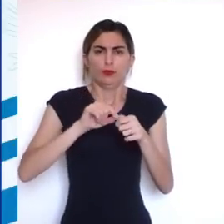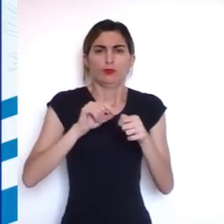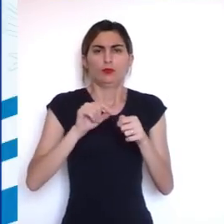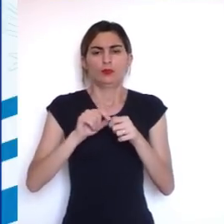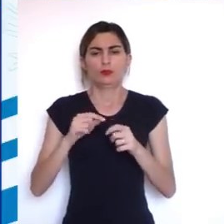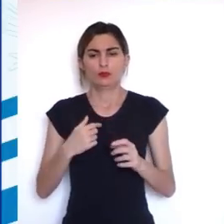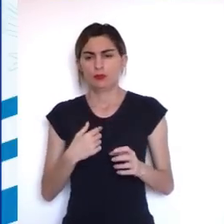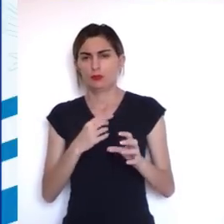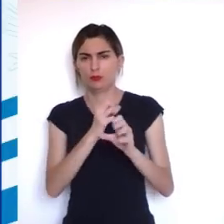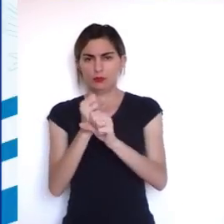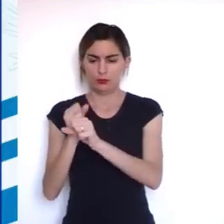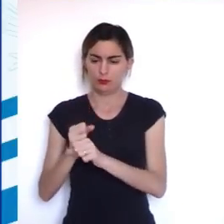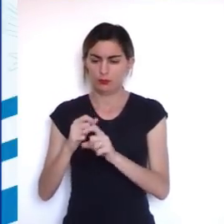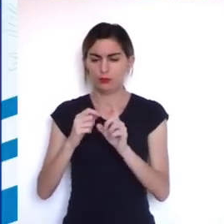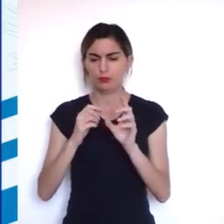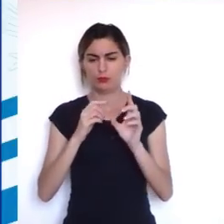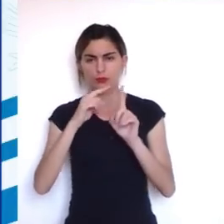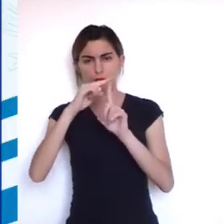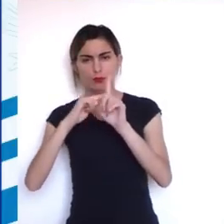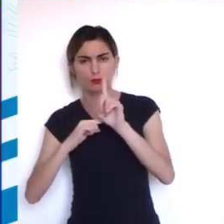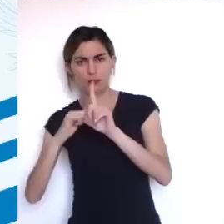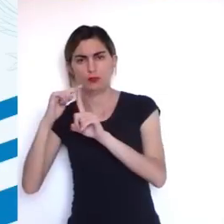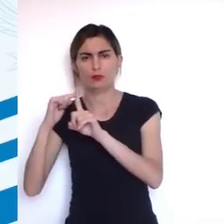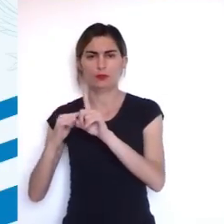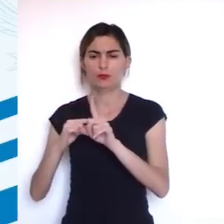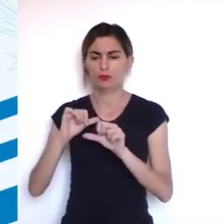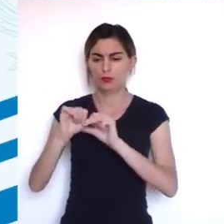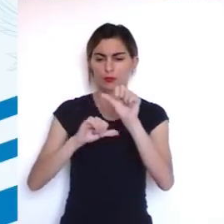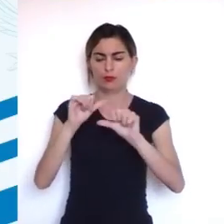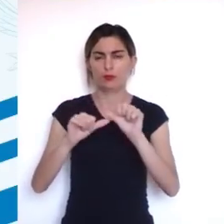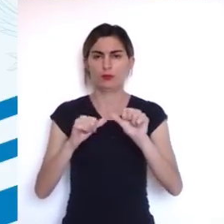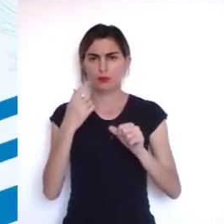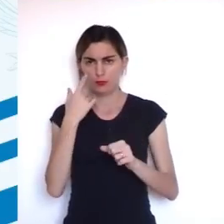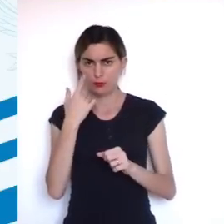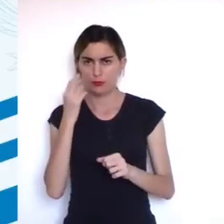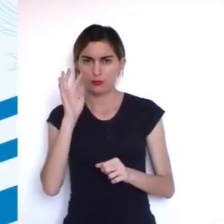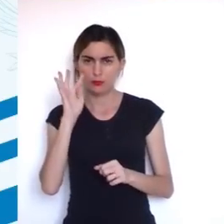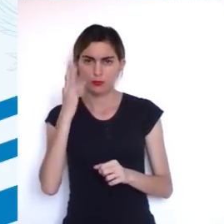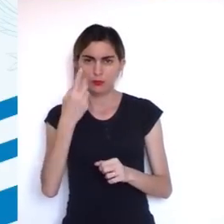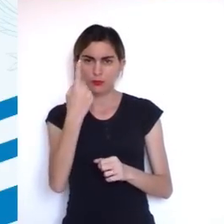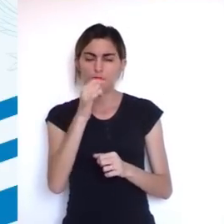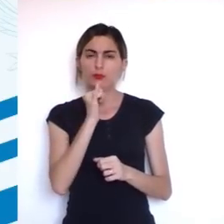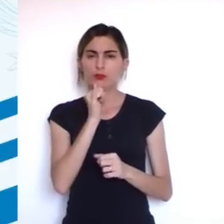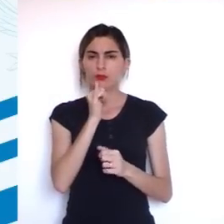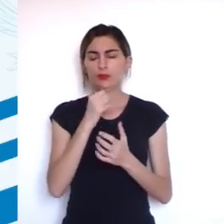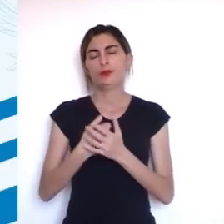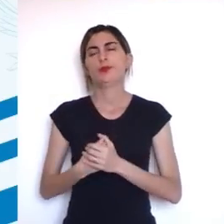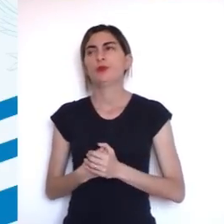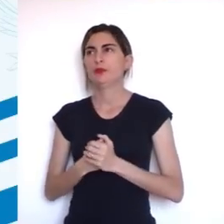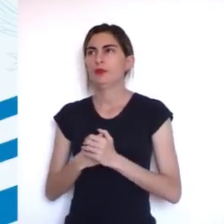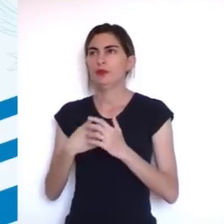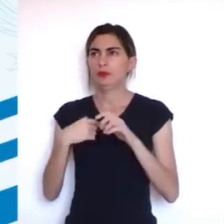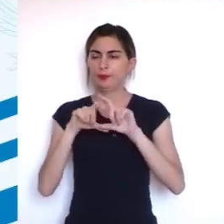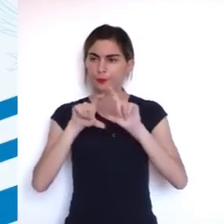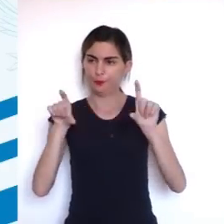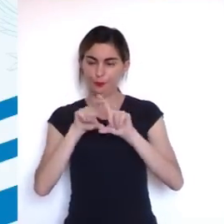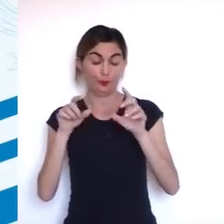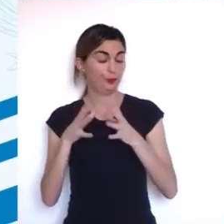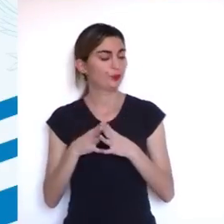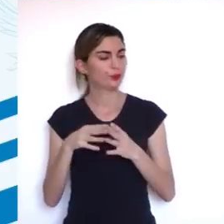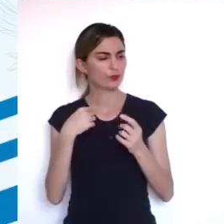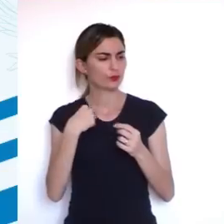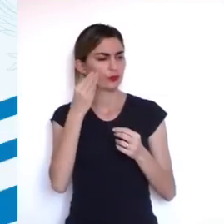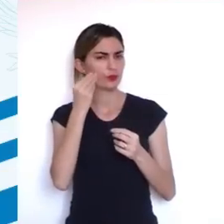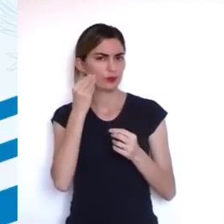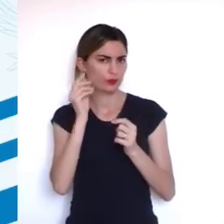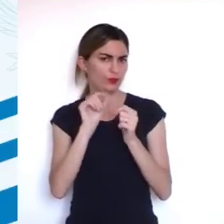pode fazer as conversões de temperatura. Bora resolver um exemplo, né? Uma